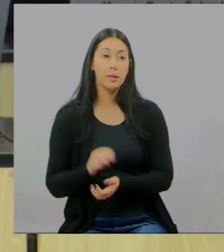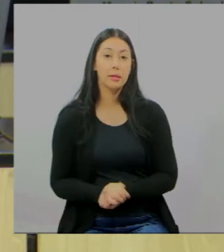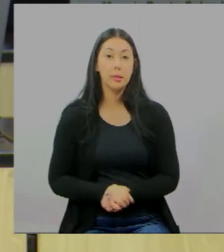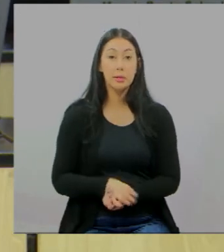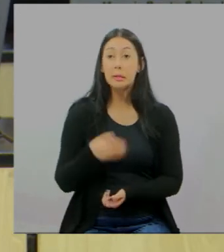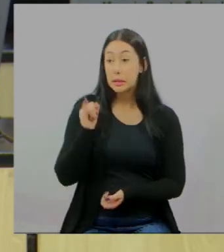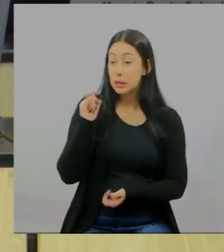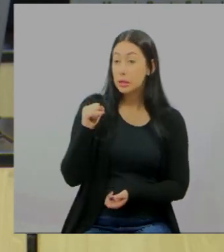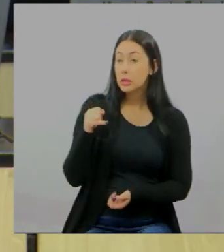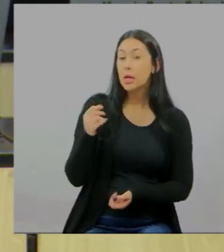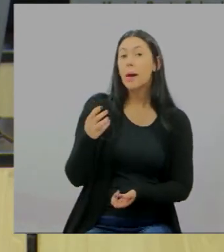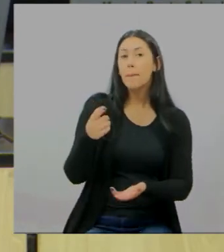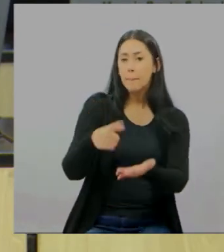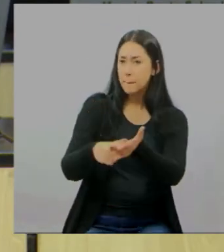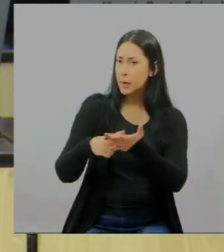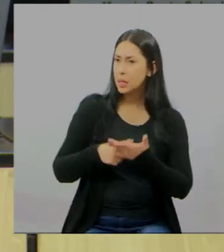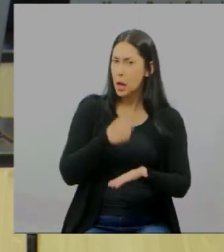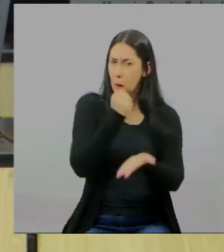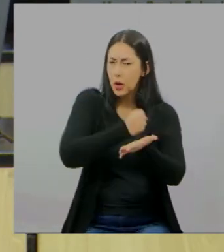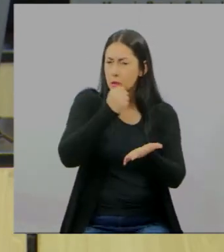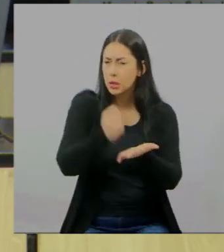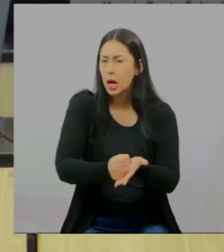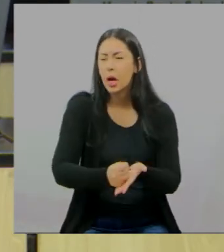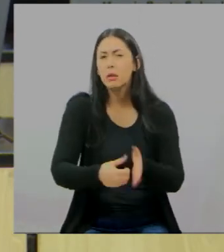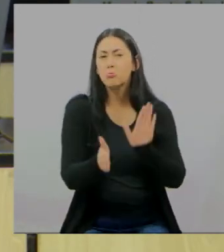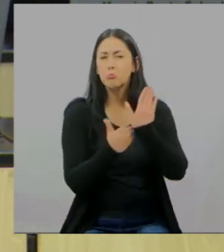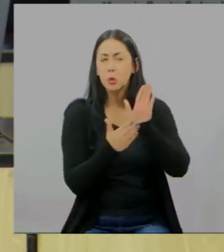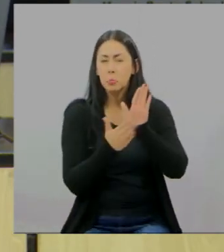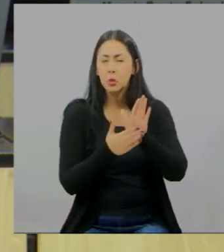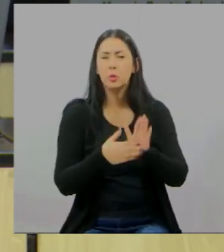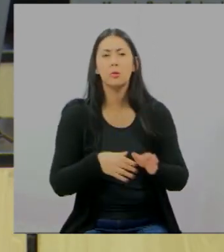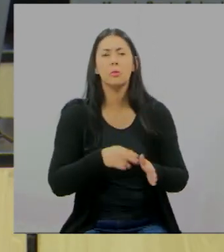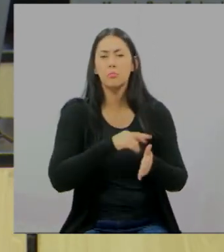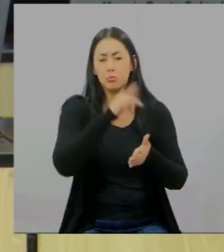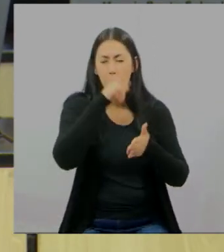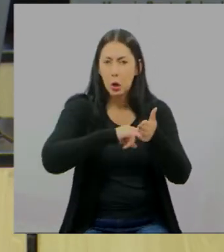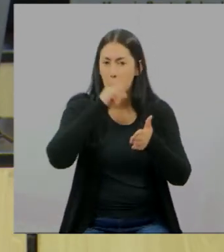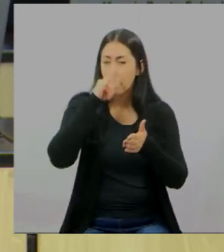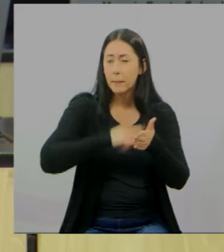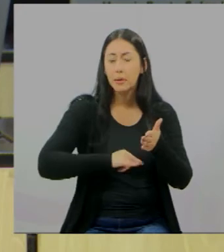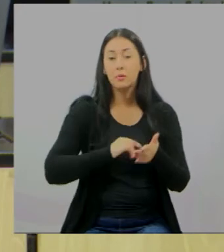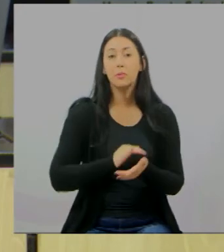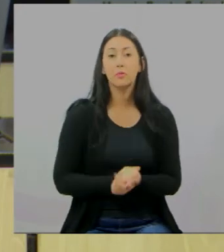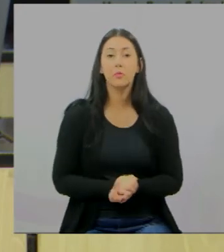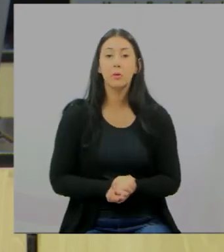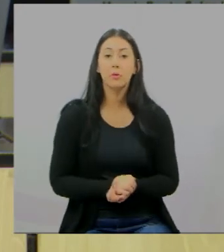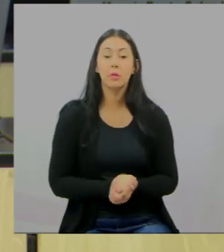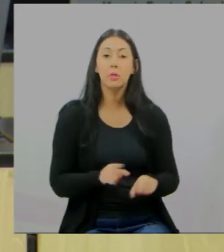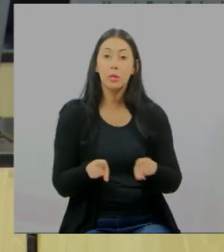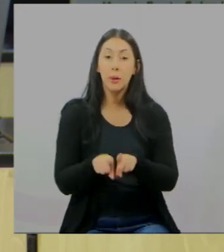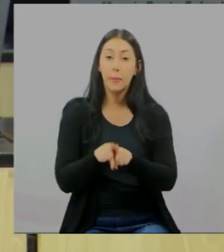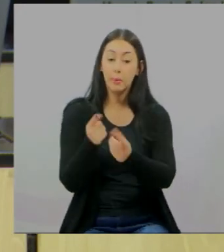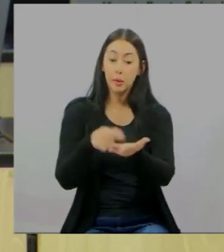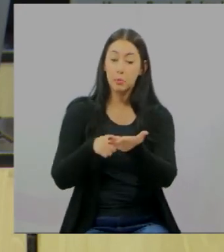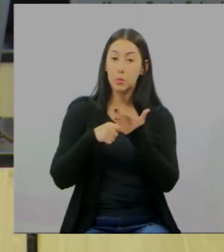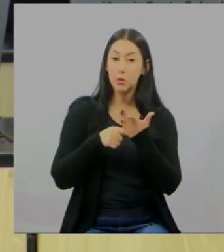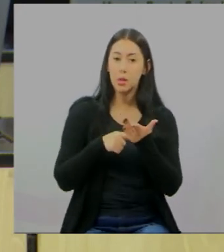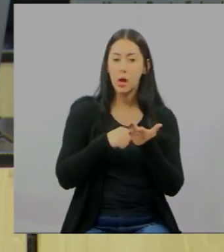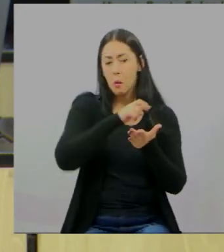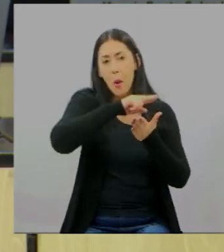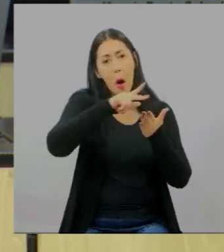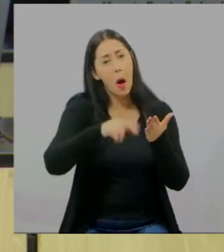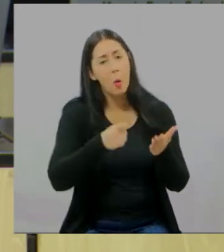contrato, propostas, notas fiscais e relatório da ocupação por pessoas em situação de rua, bem como apresentar outras despesas